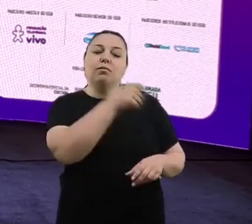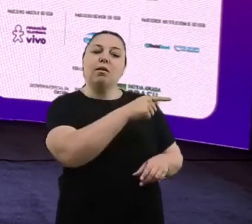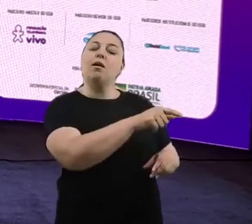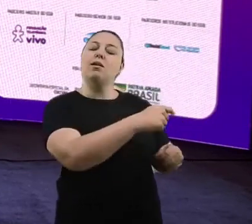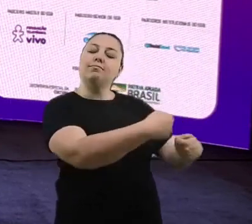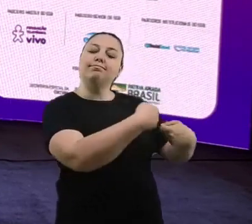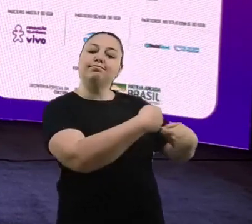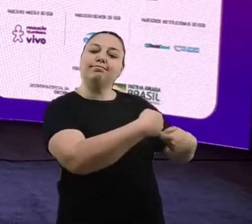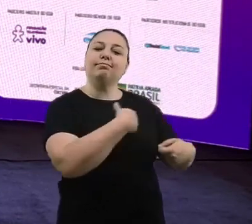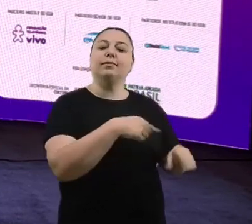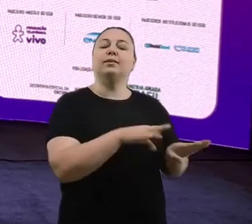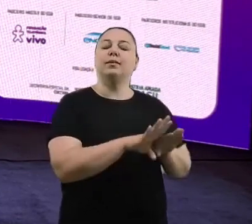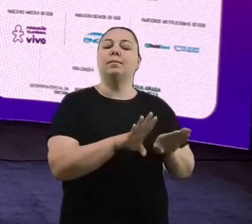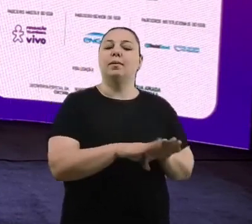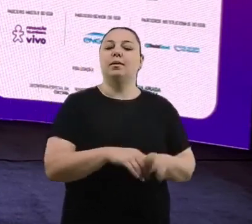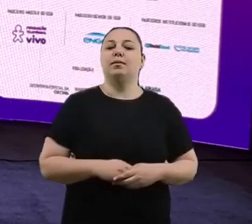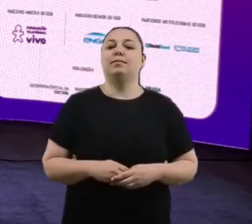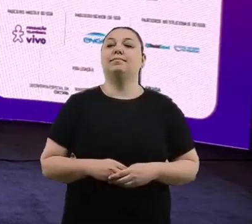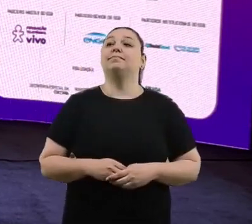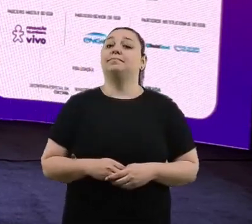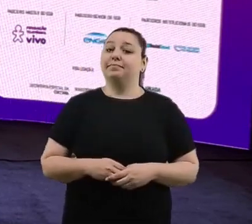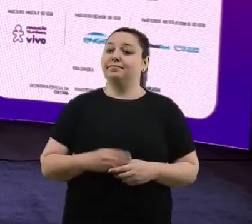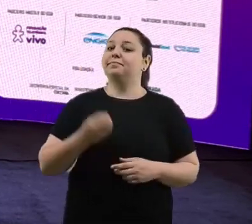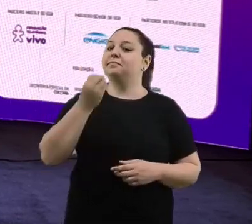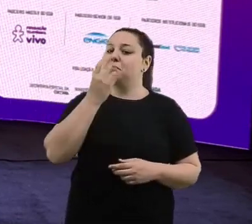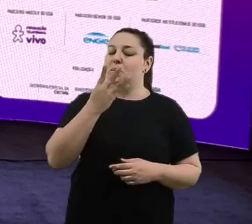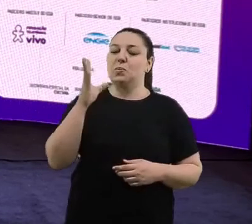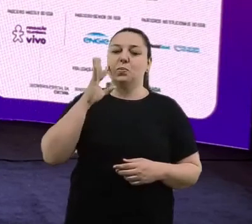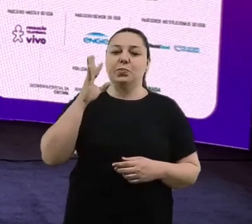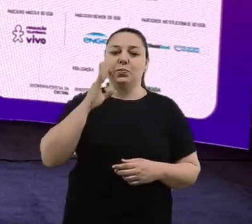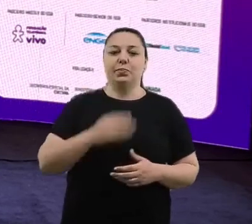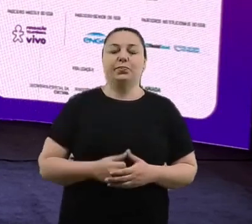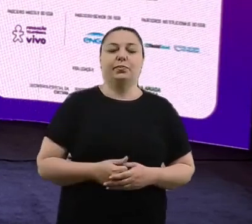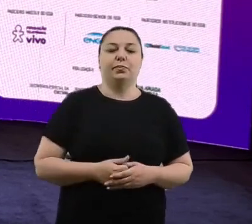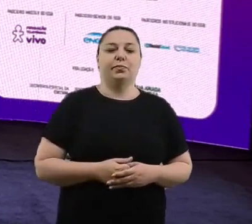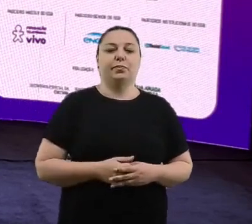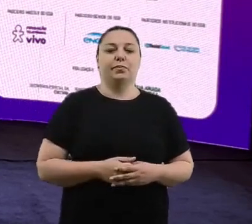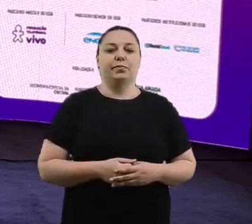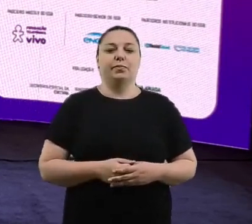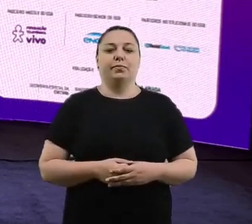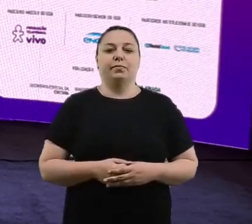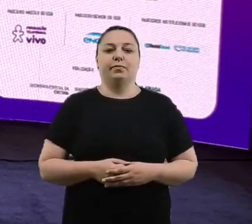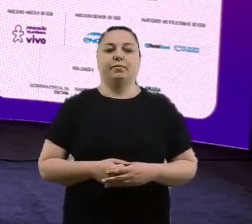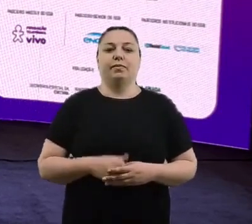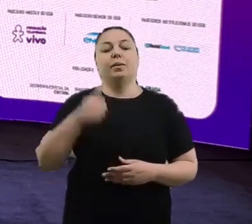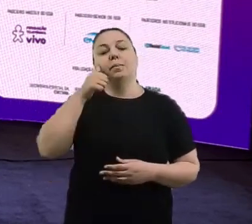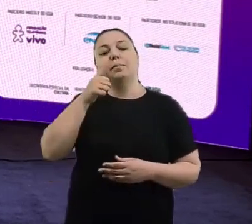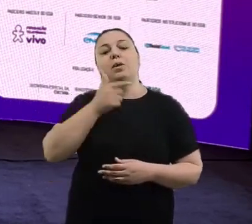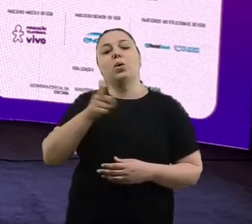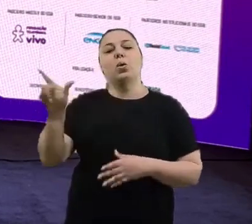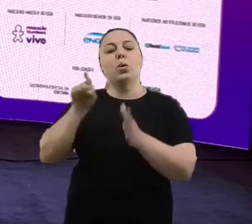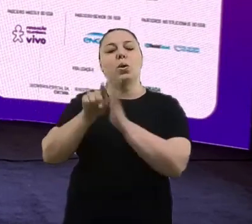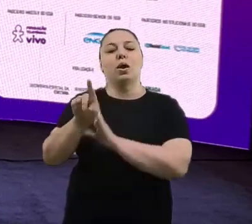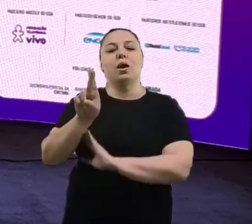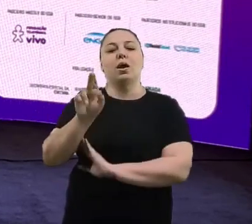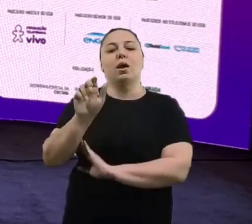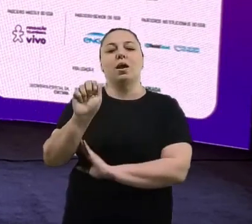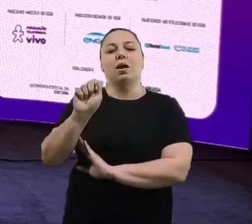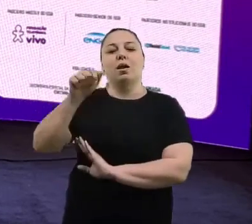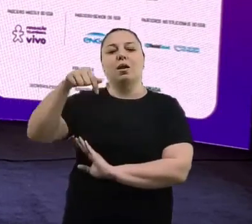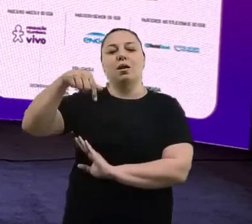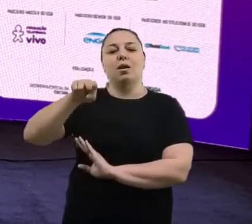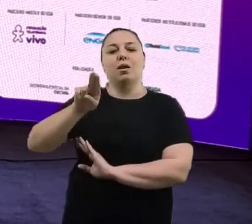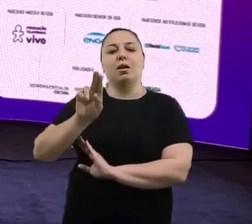Muito bom. A gente também recebeu uma pergunta aqui, da Raquel, se os algoritmos são diferentes para